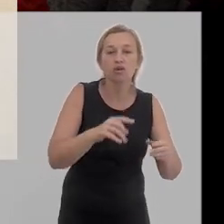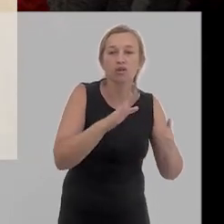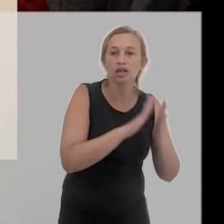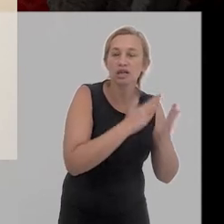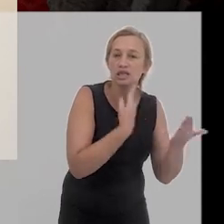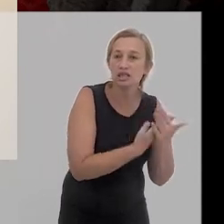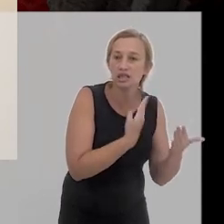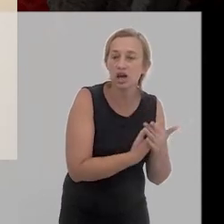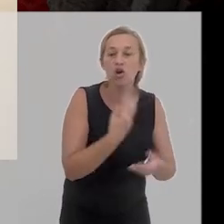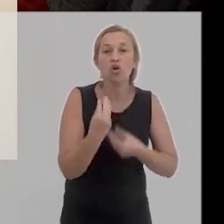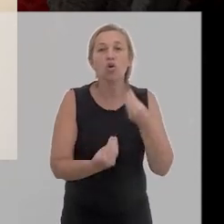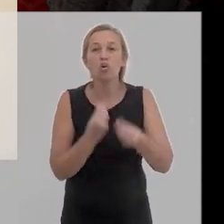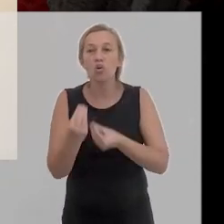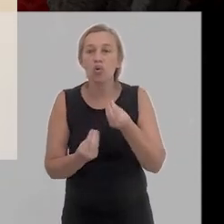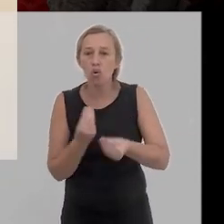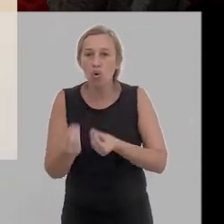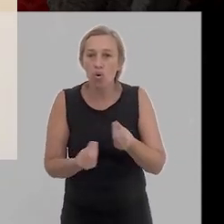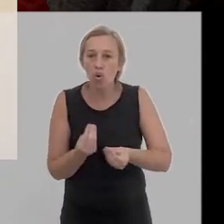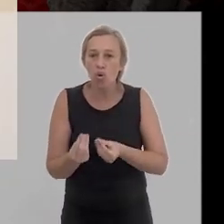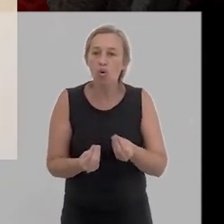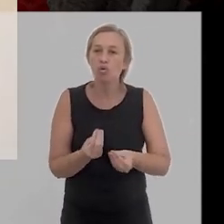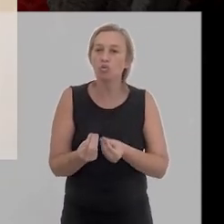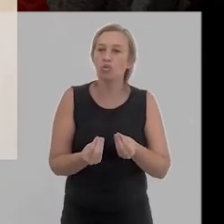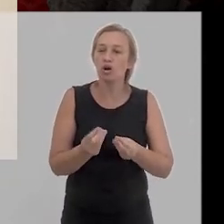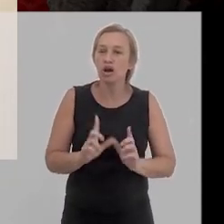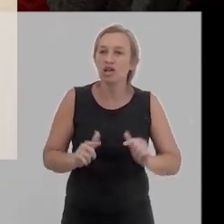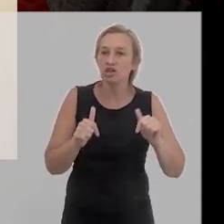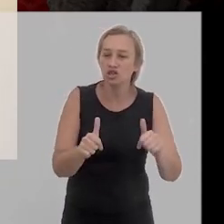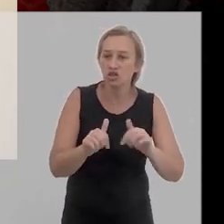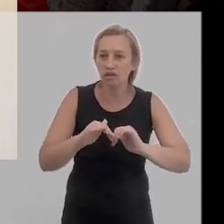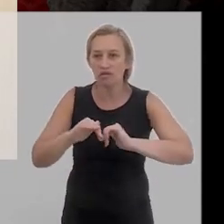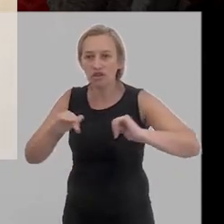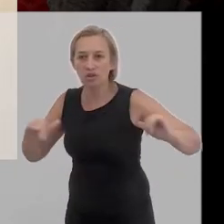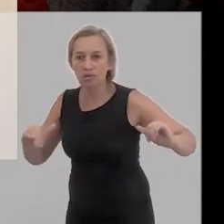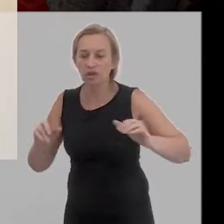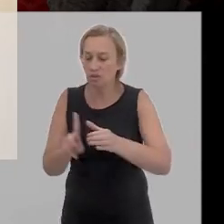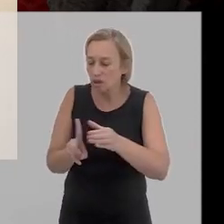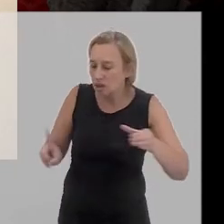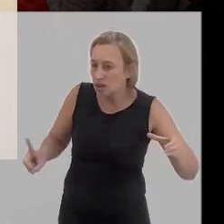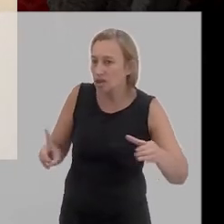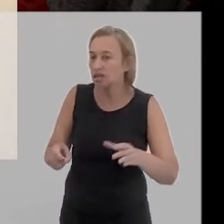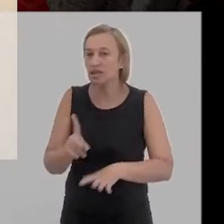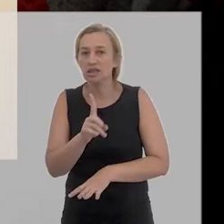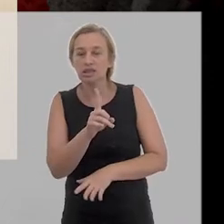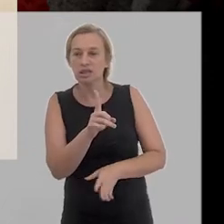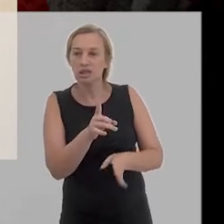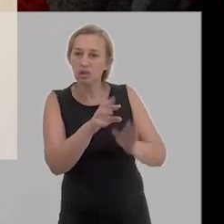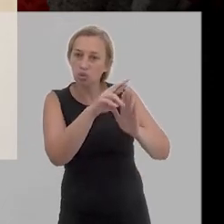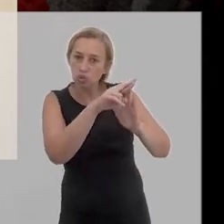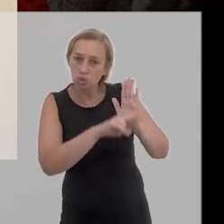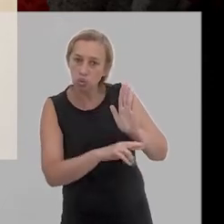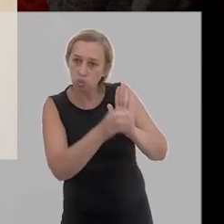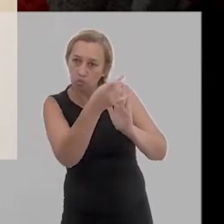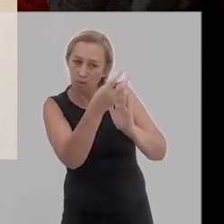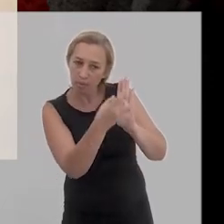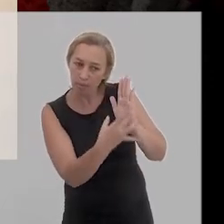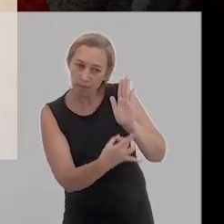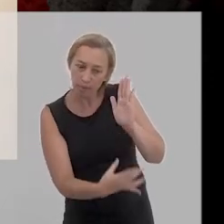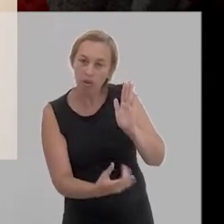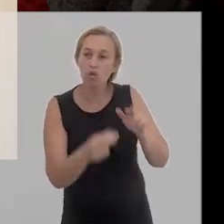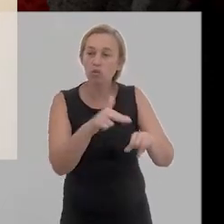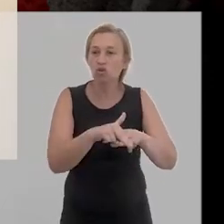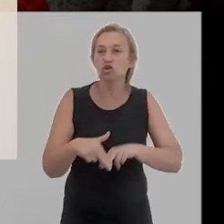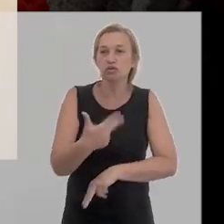às aulas, como lidar com os afastamentos, com as quarentenas, essas recomendações, justamente